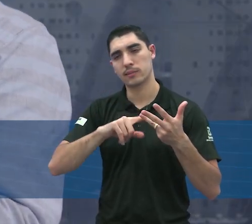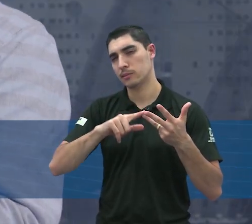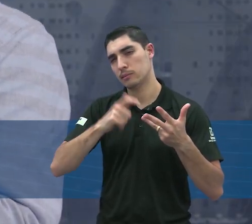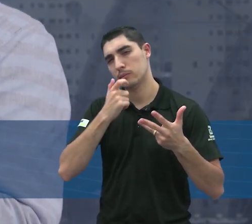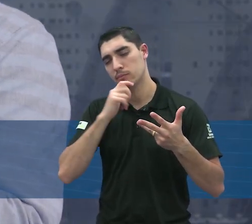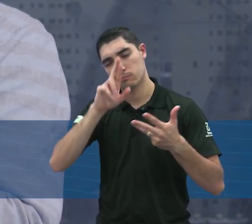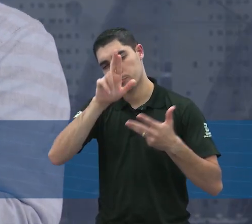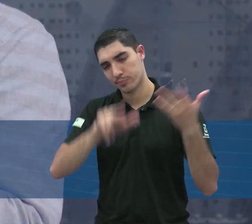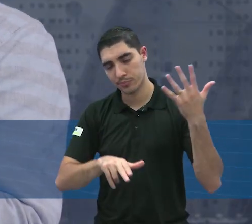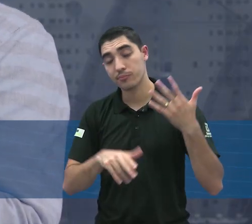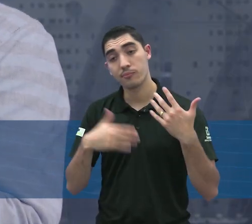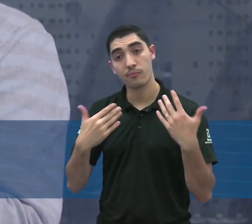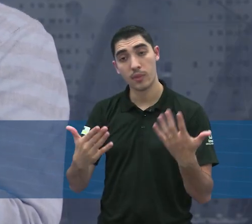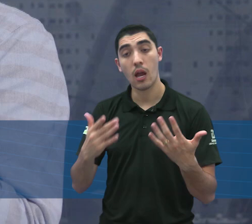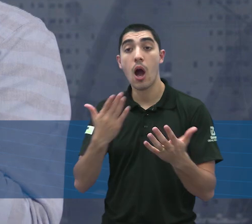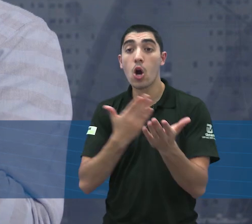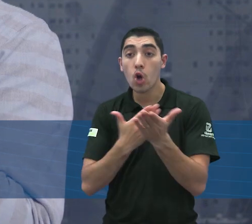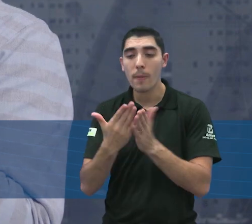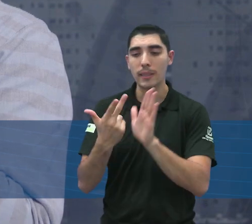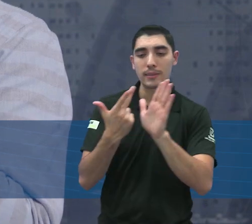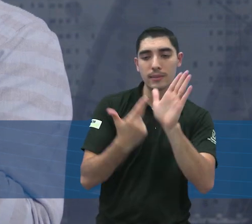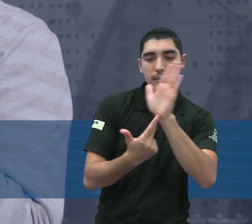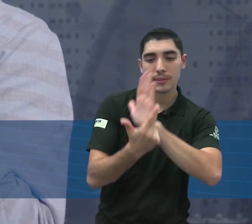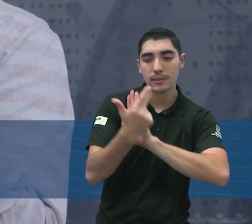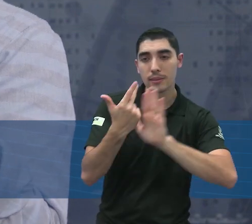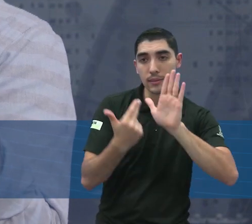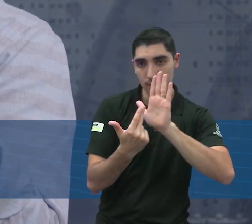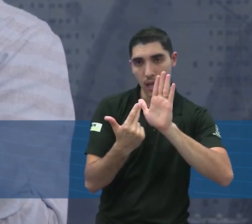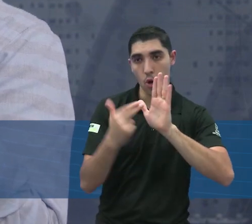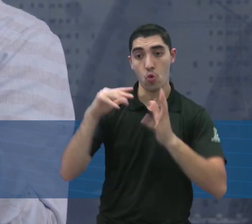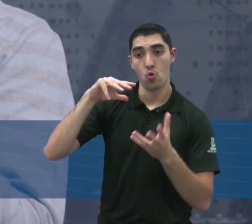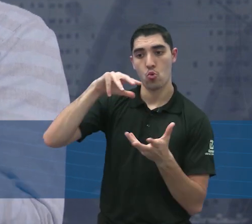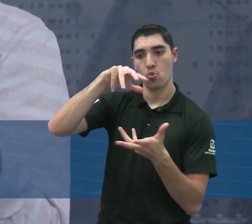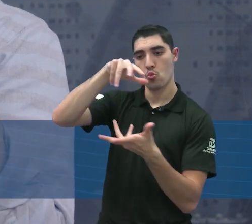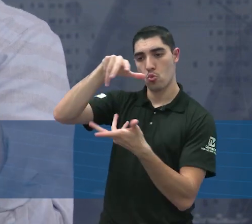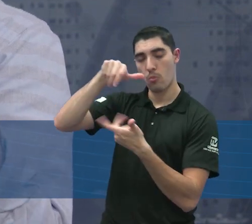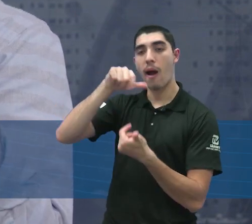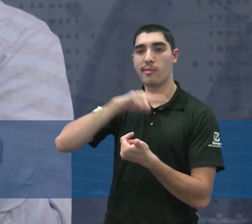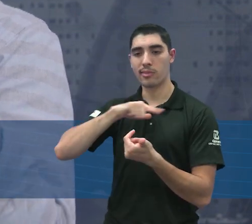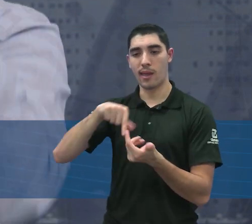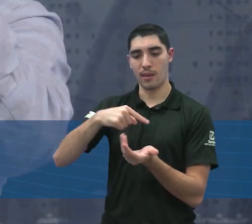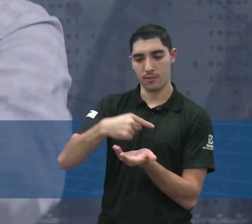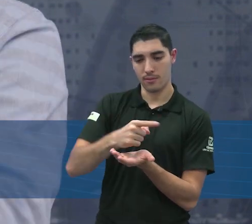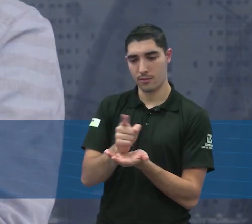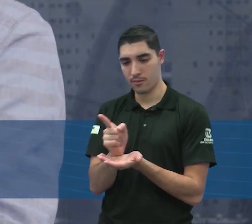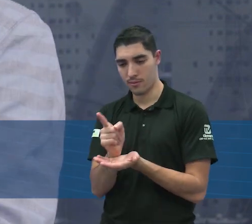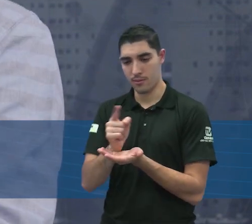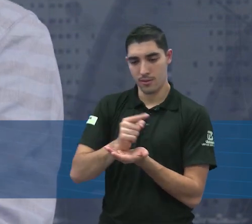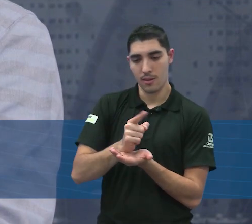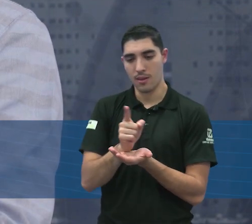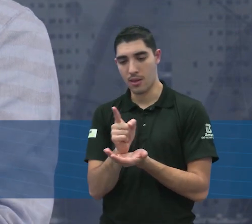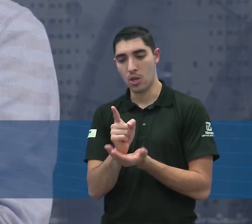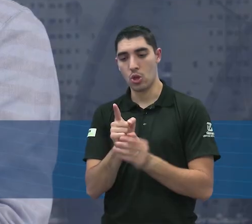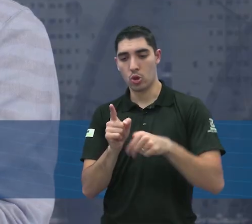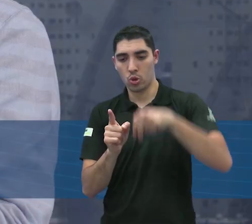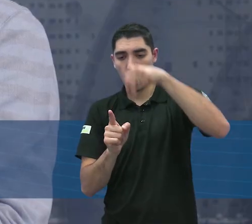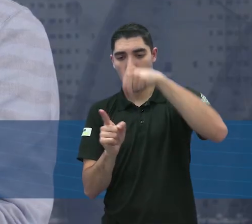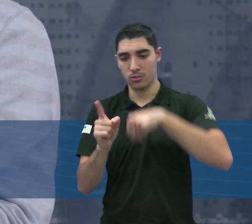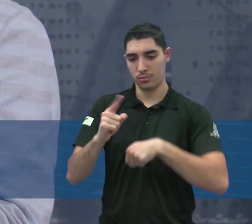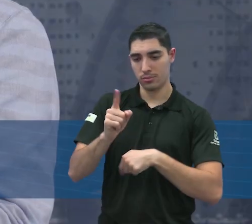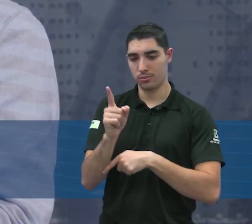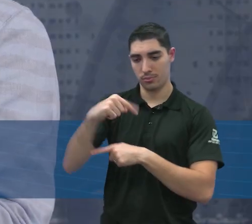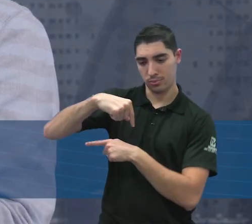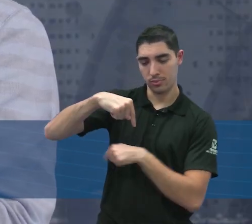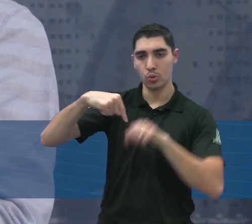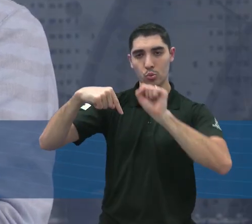se desenhar a construção de um mapa mundi que, fora o fato da bússola apontar para o norte e o sul apontar para o sul, toda essa construção